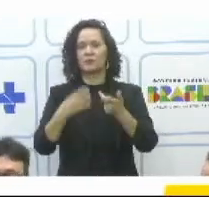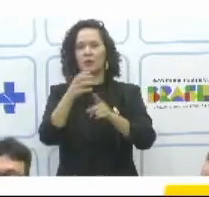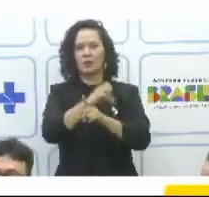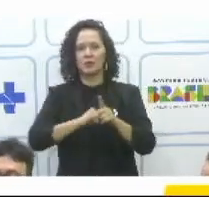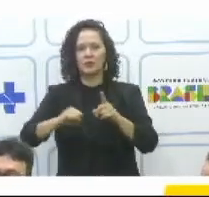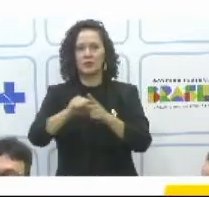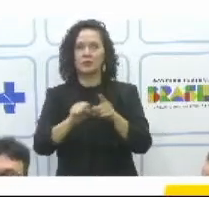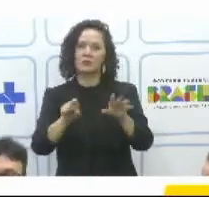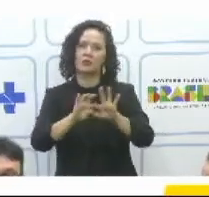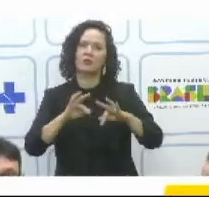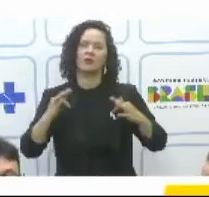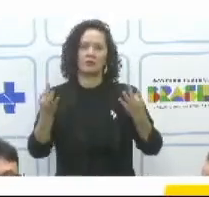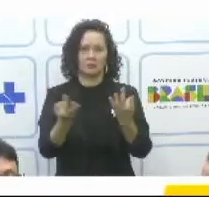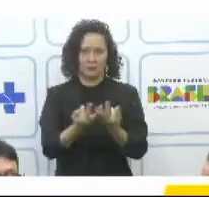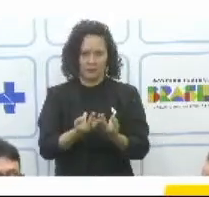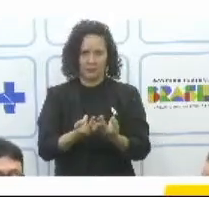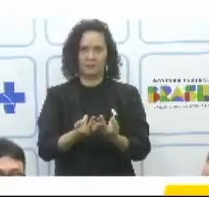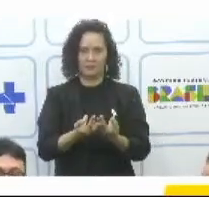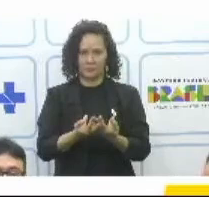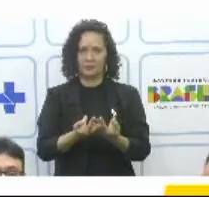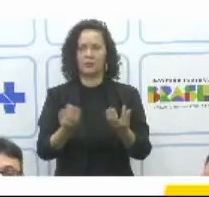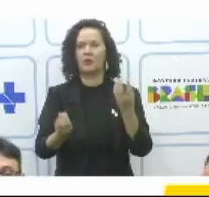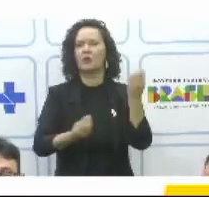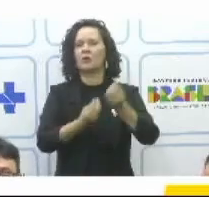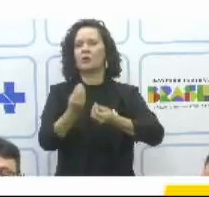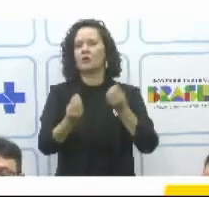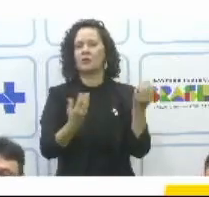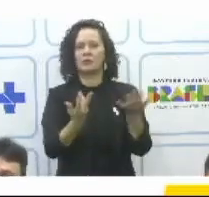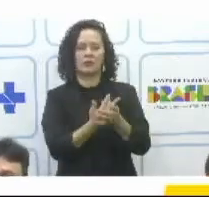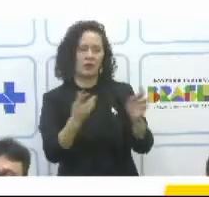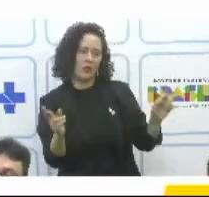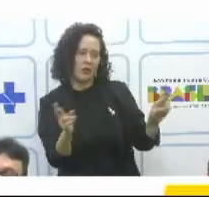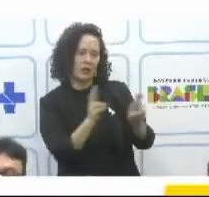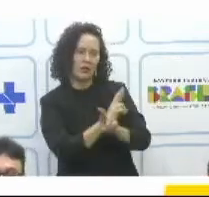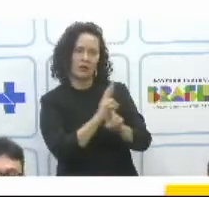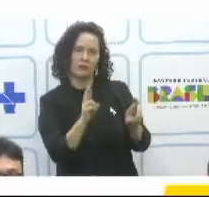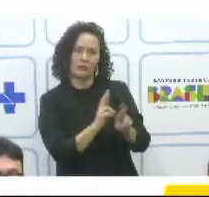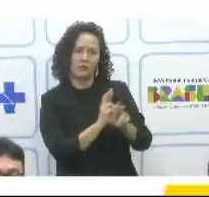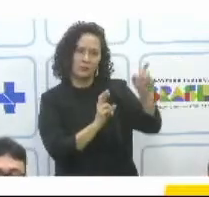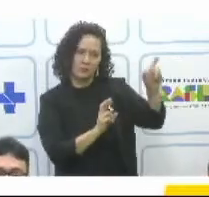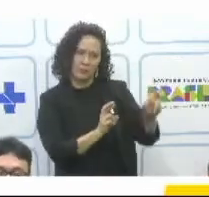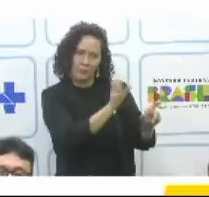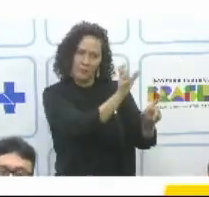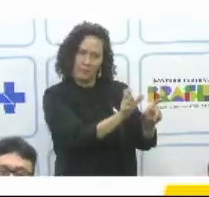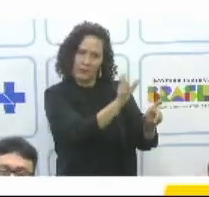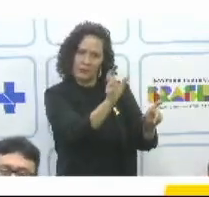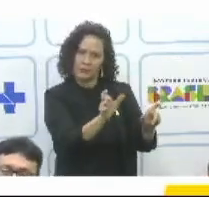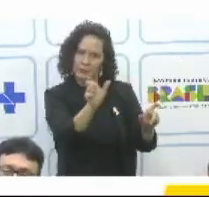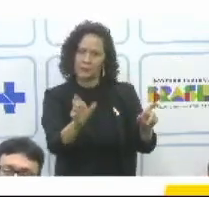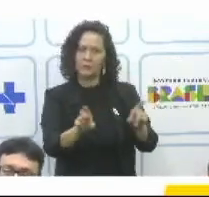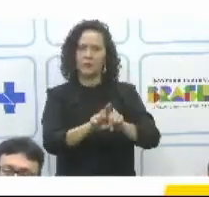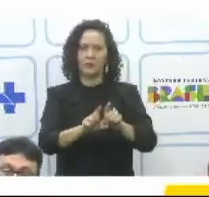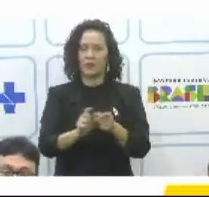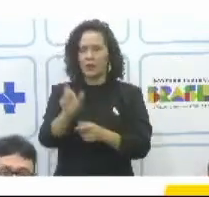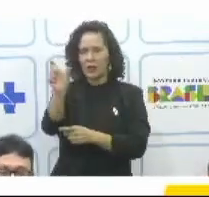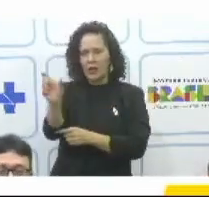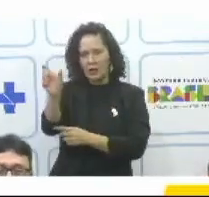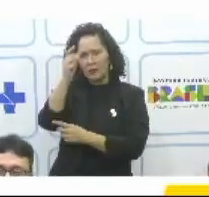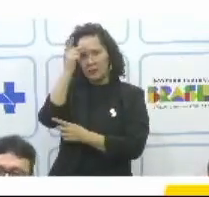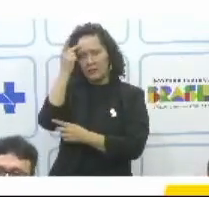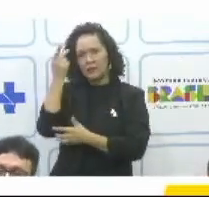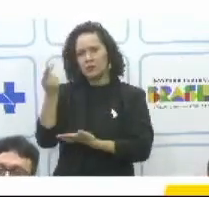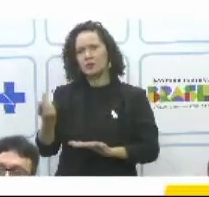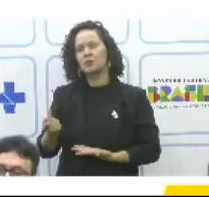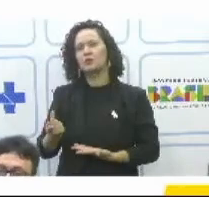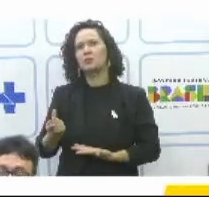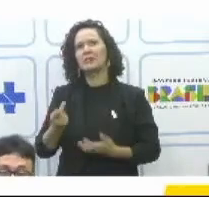sociais e familiares, né? Que também, né, como é que estão as relações, né, entre as pessoas, como é que está o indivíduo na gestão